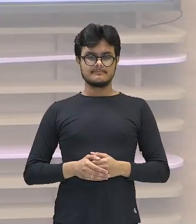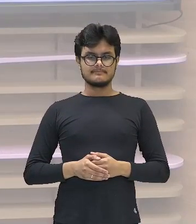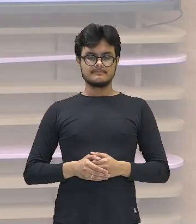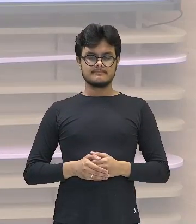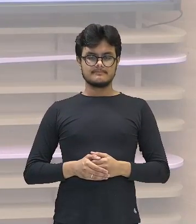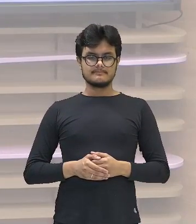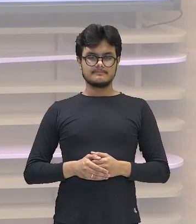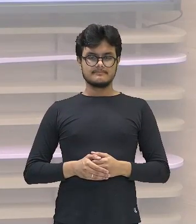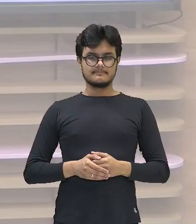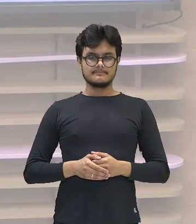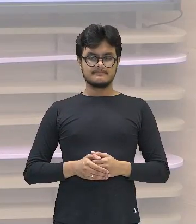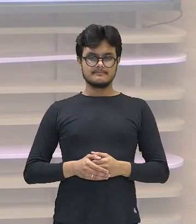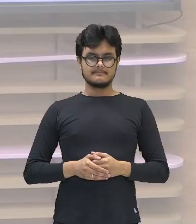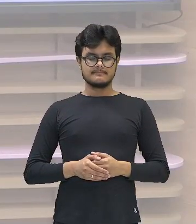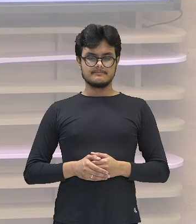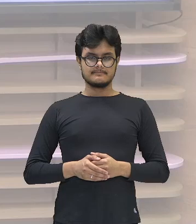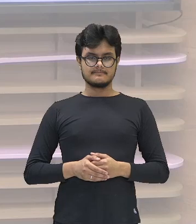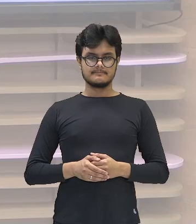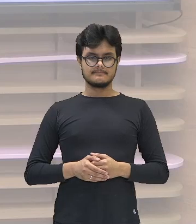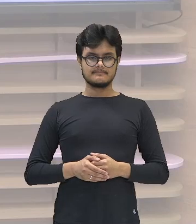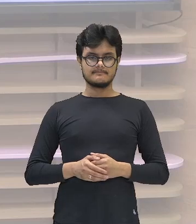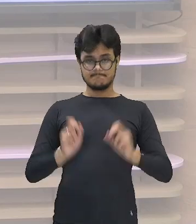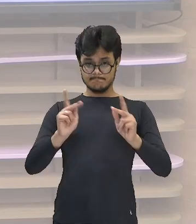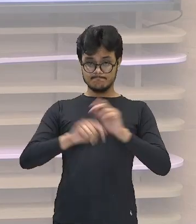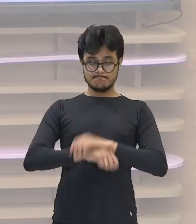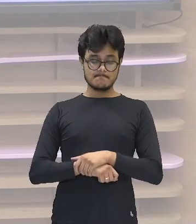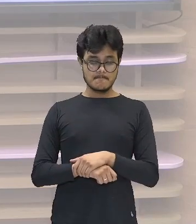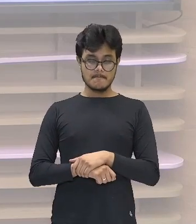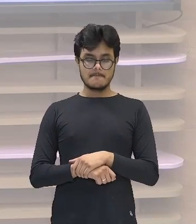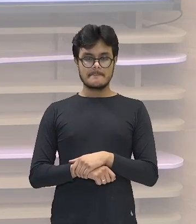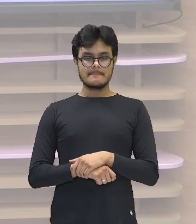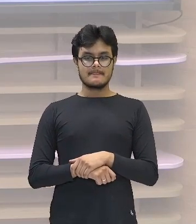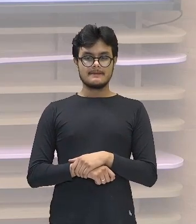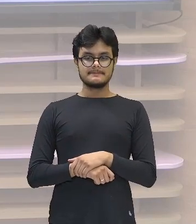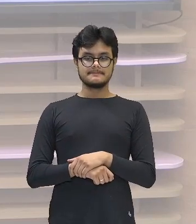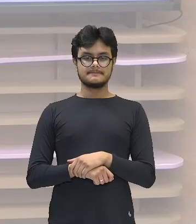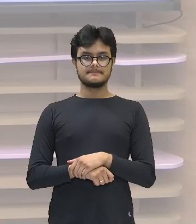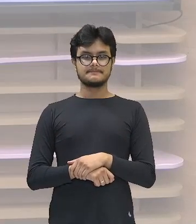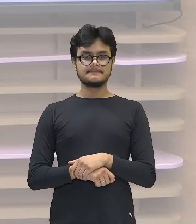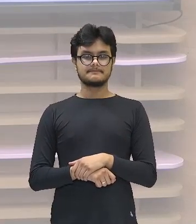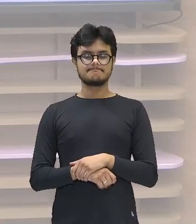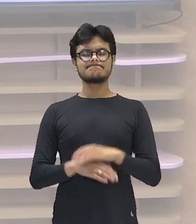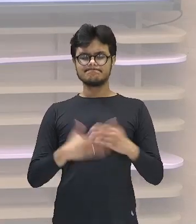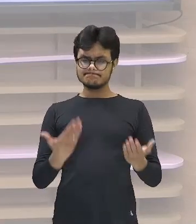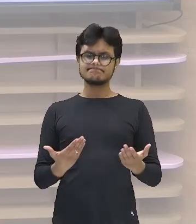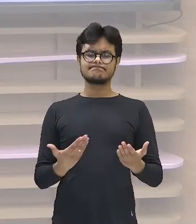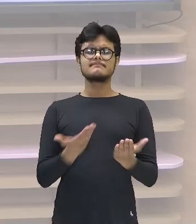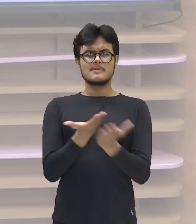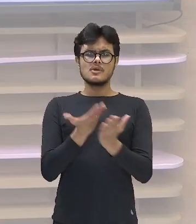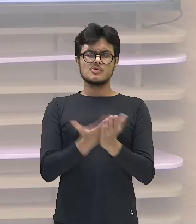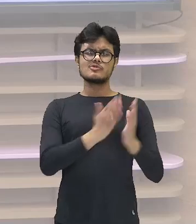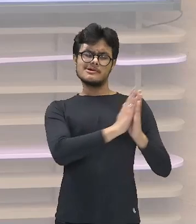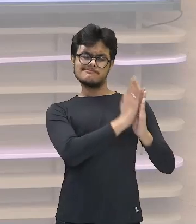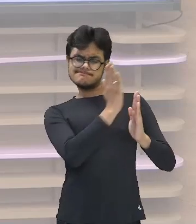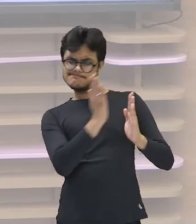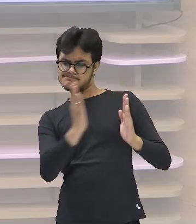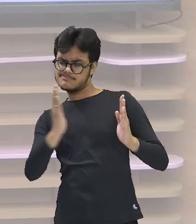altíssimo, desculpa, aí do pau-brasil, certo? Então, a gente observa ao longo de todo esse